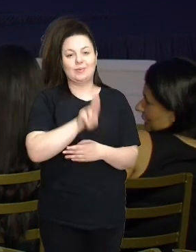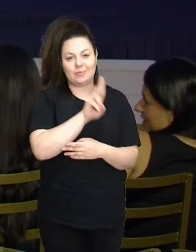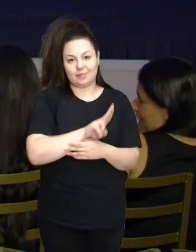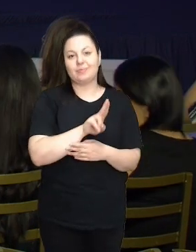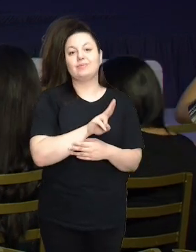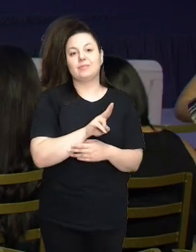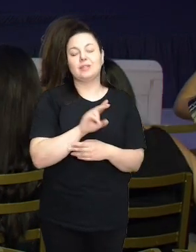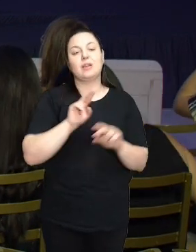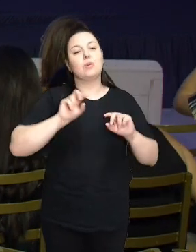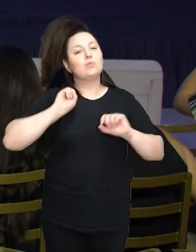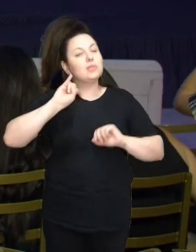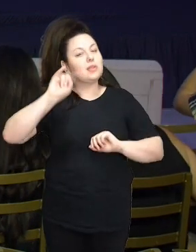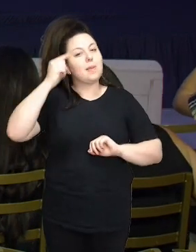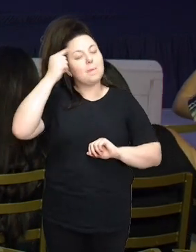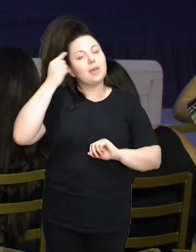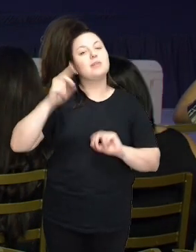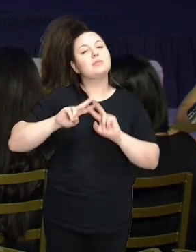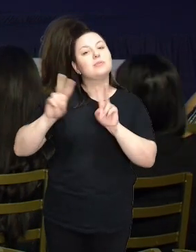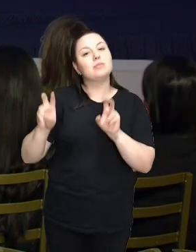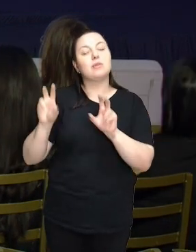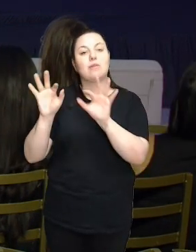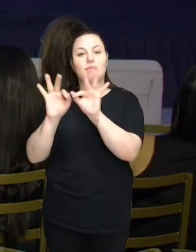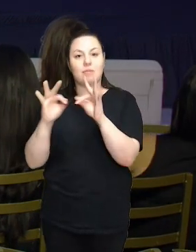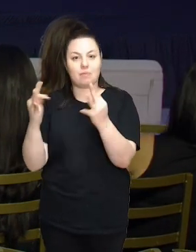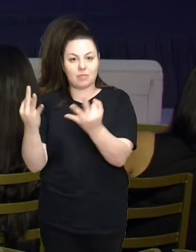pensamos na família, nós pensamos num